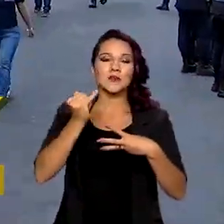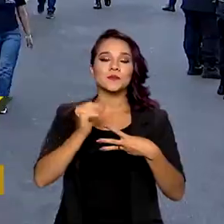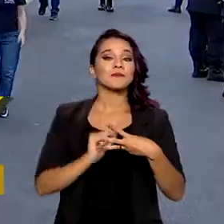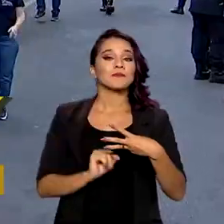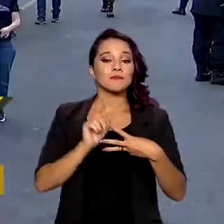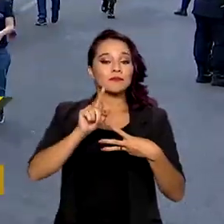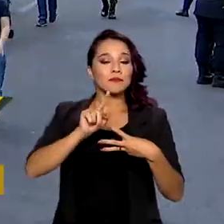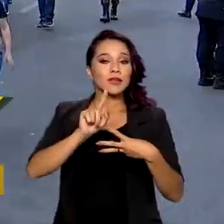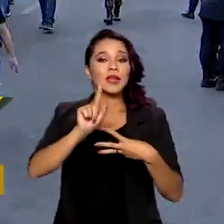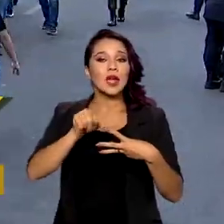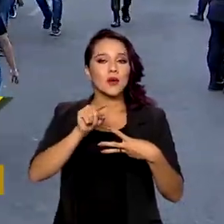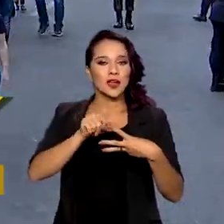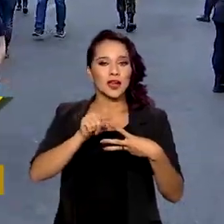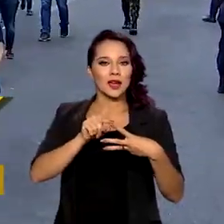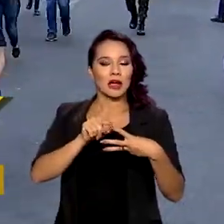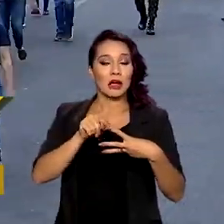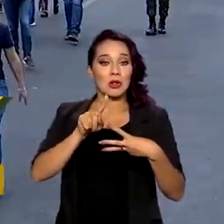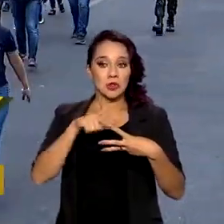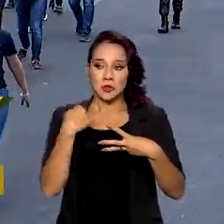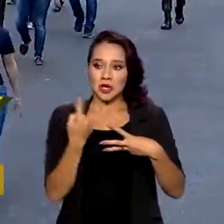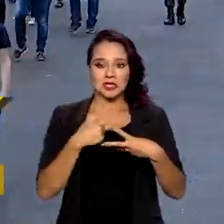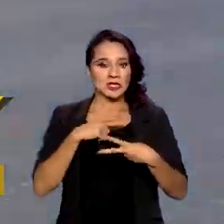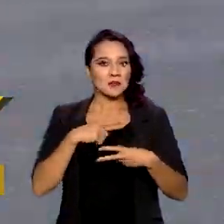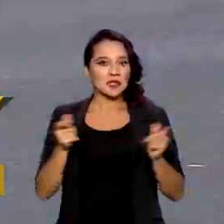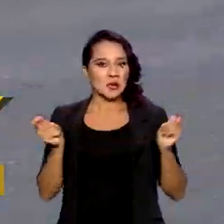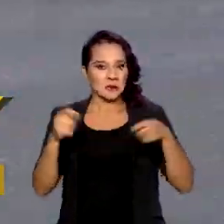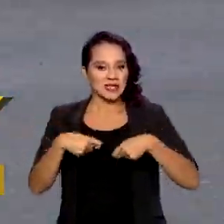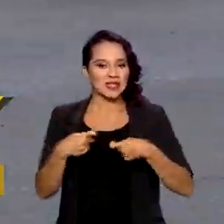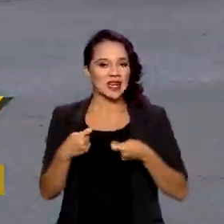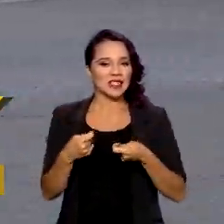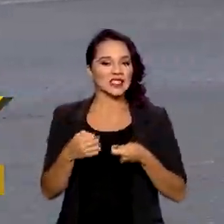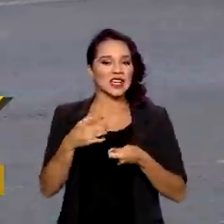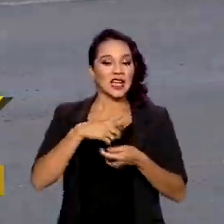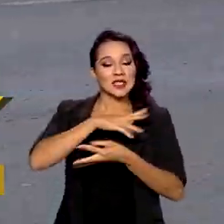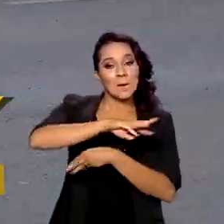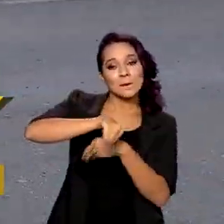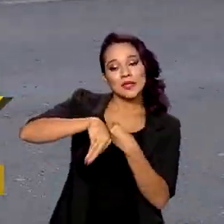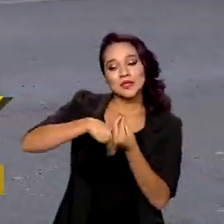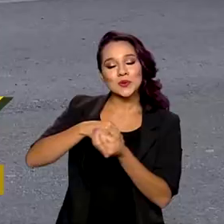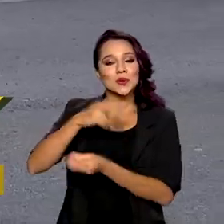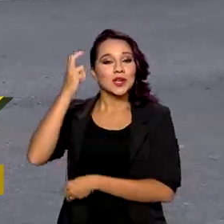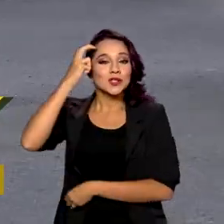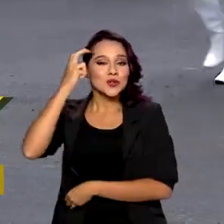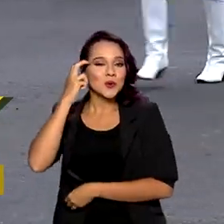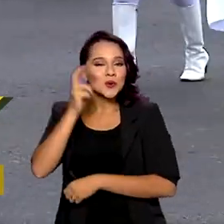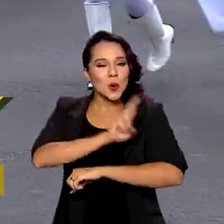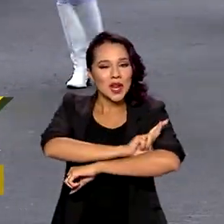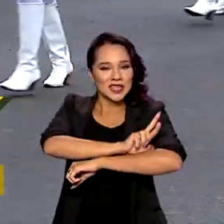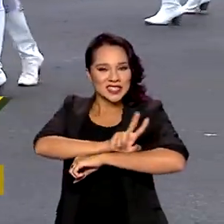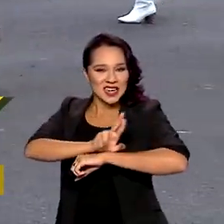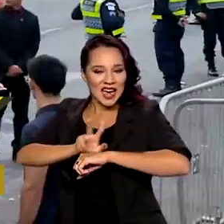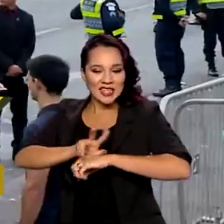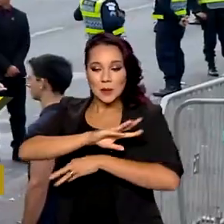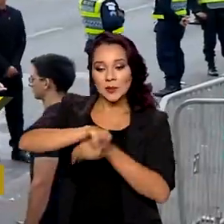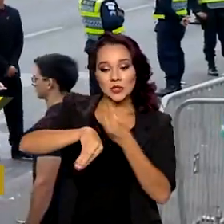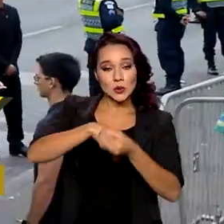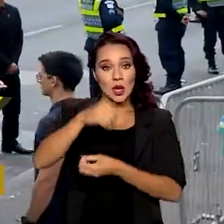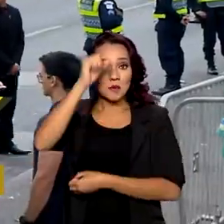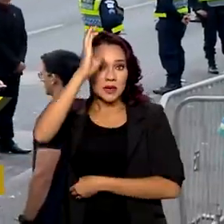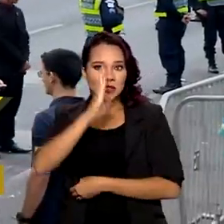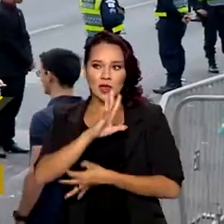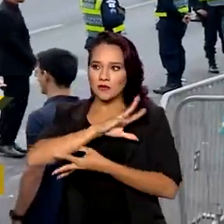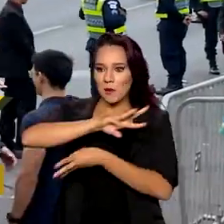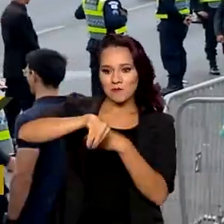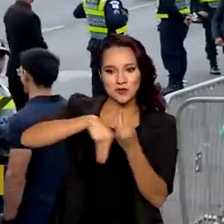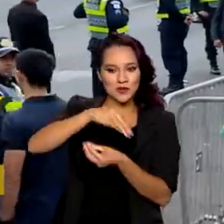destacar, que é a nossa capacidade, né, dessa miscigenação cultural de raças, né. Então, o brasileiro foi uma